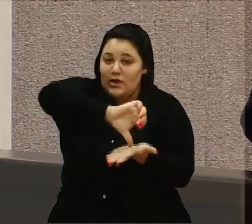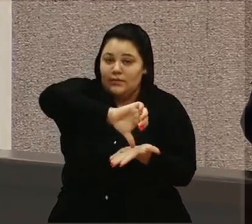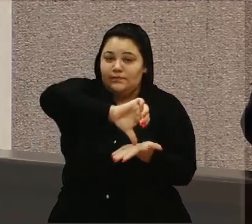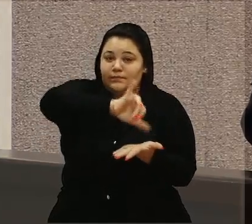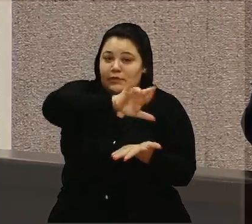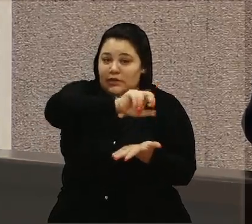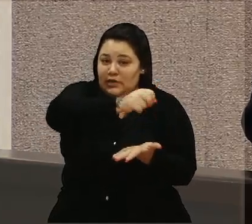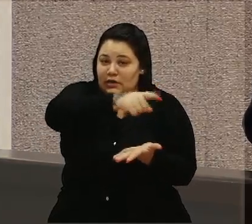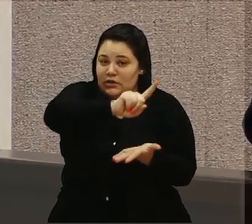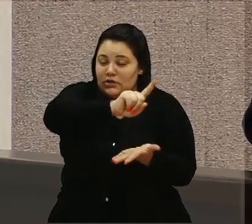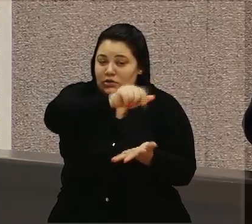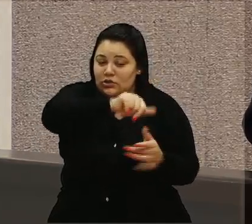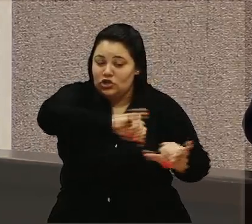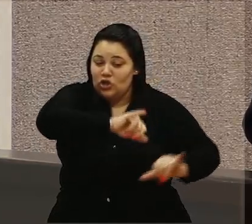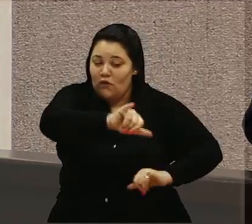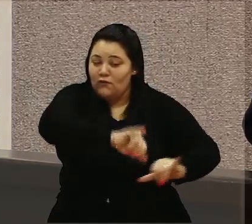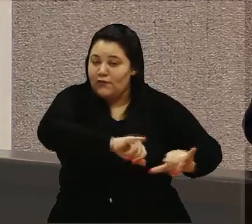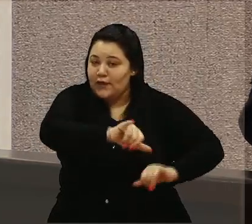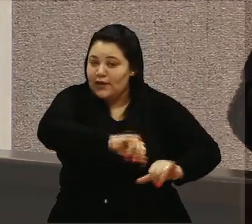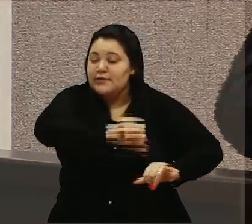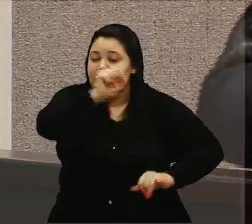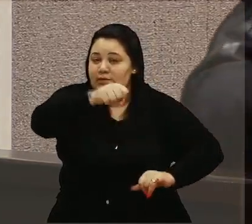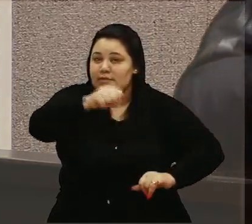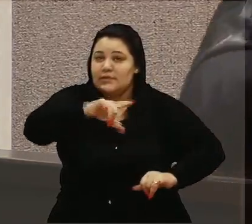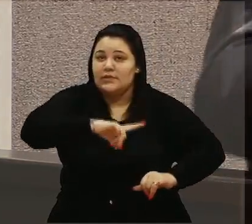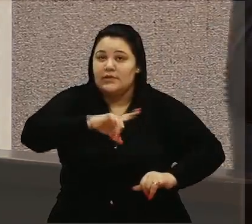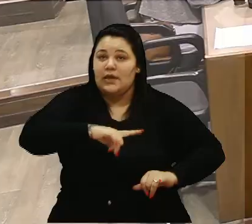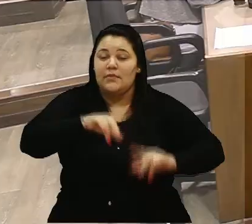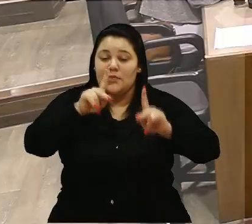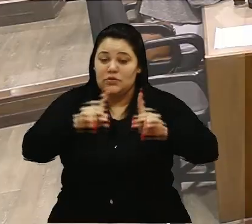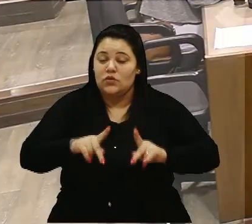morrendo por conta de loucos que estão administrando esse país.